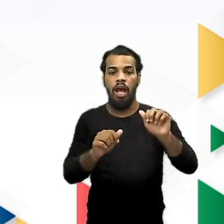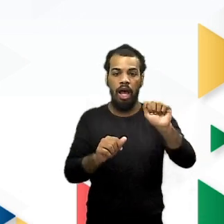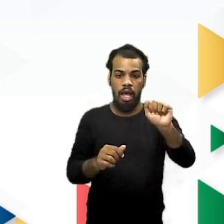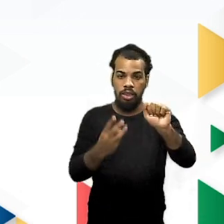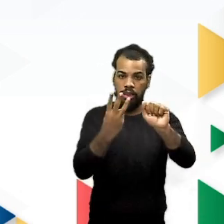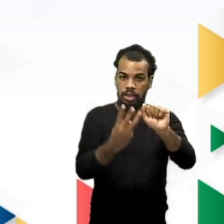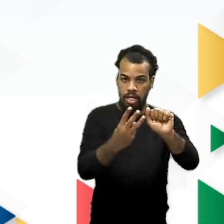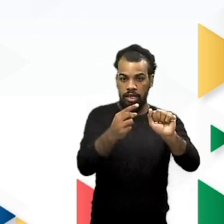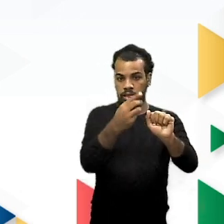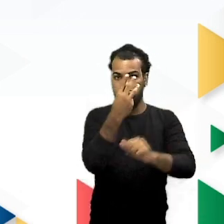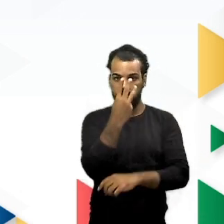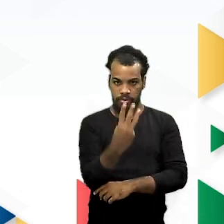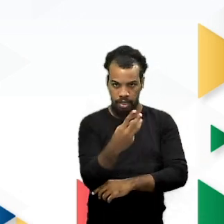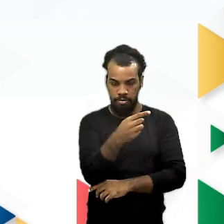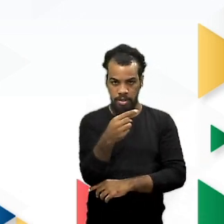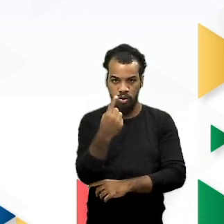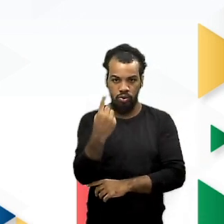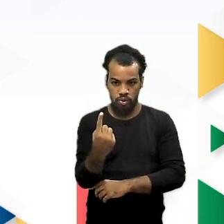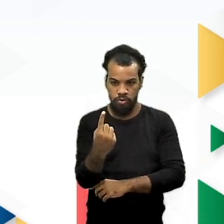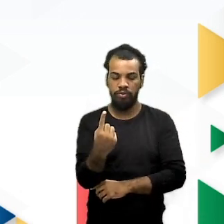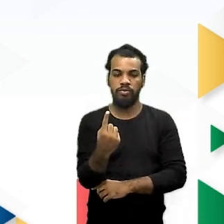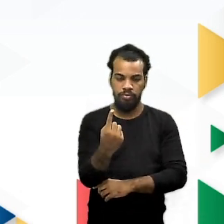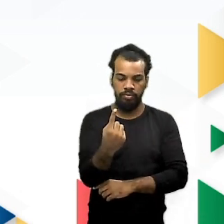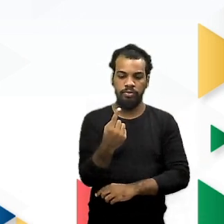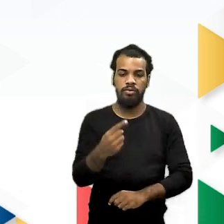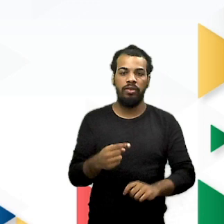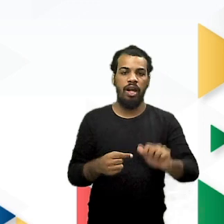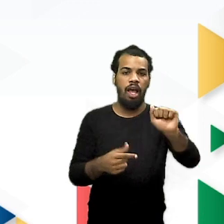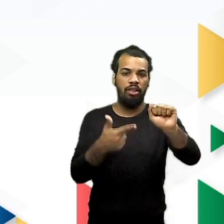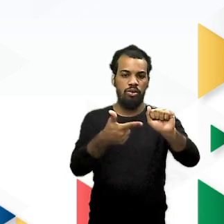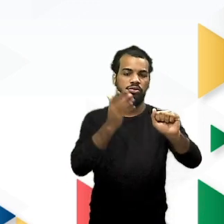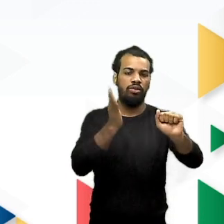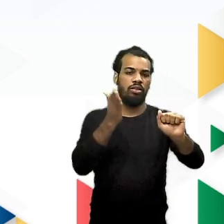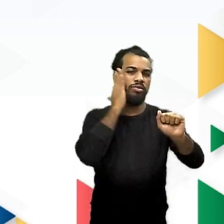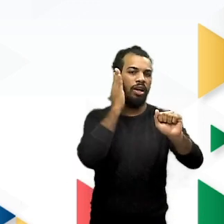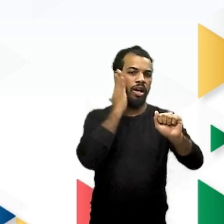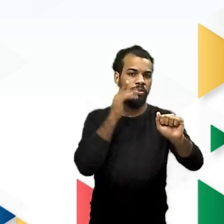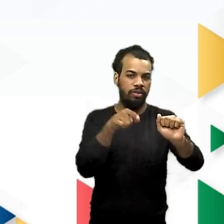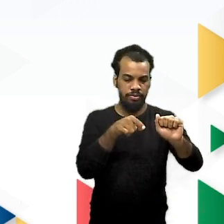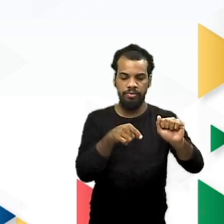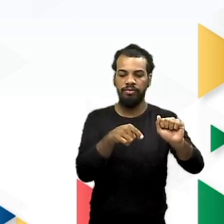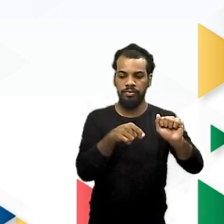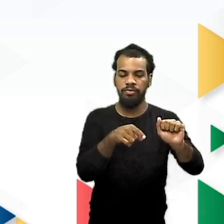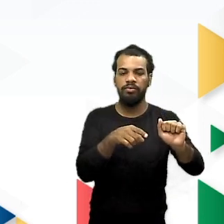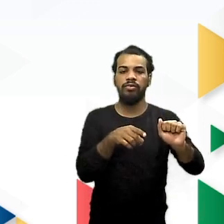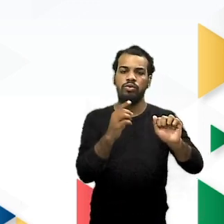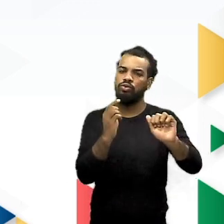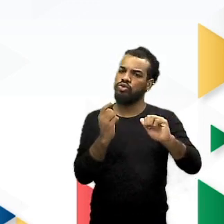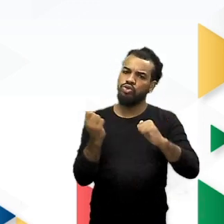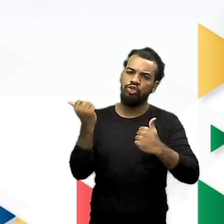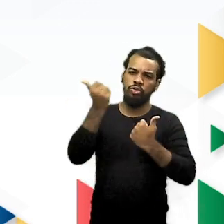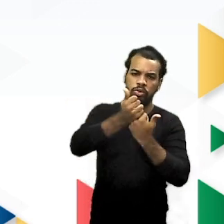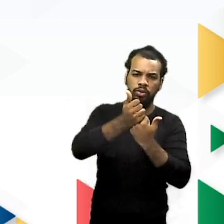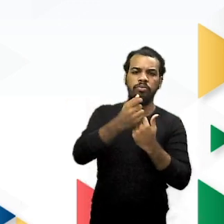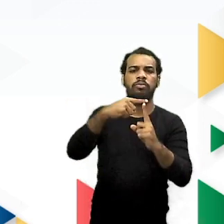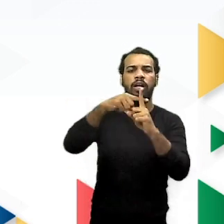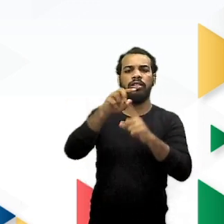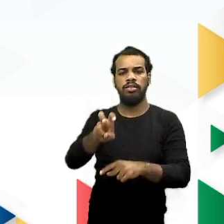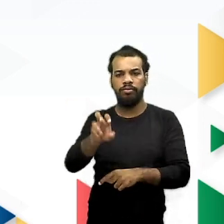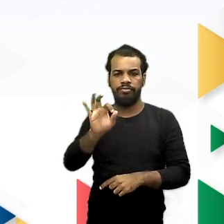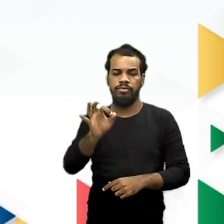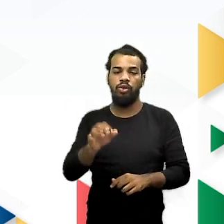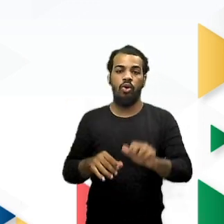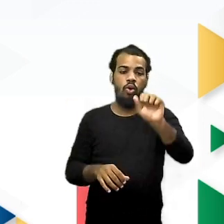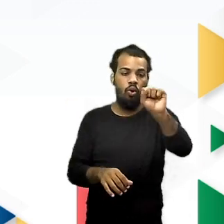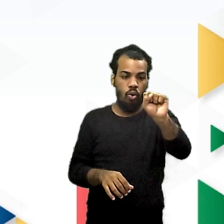3 menos 1 dá A2, que a gente já sabe quem é, que vale 8. Vou substituir mais 5, tá? 8 mais